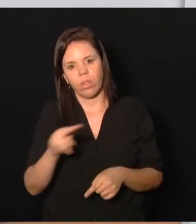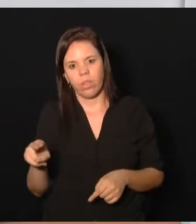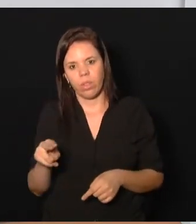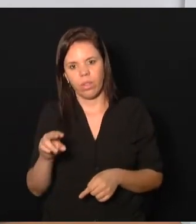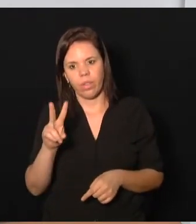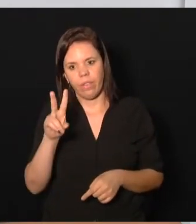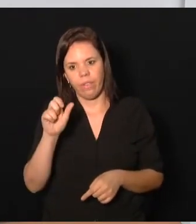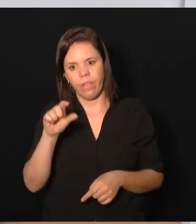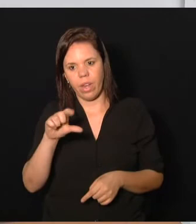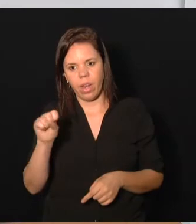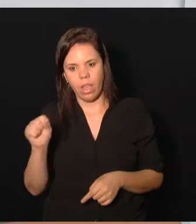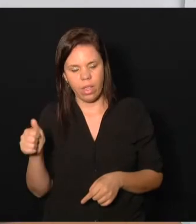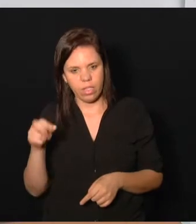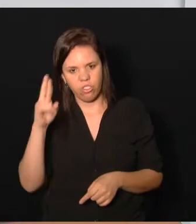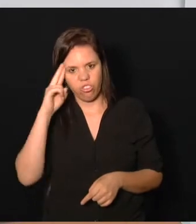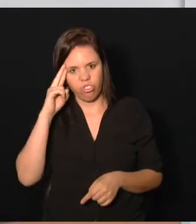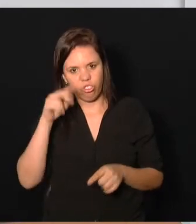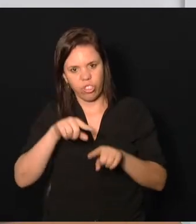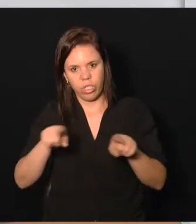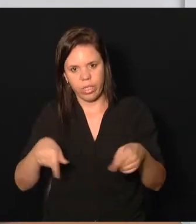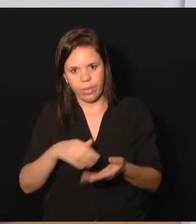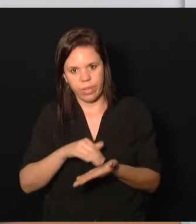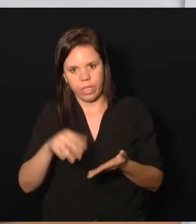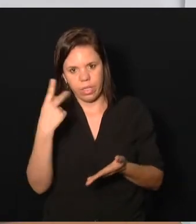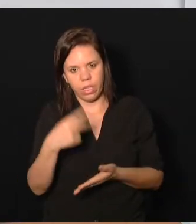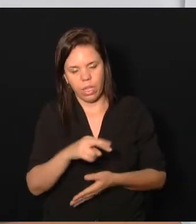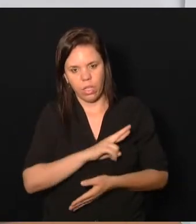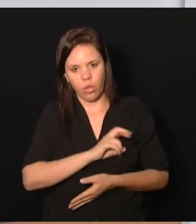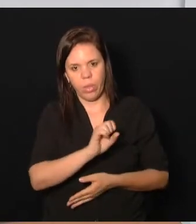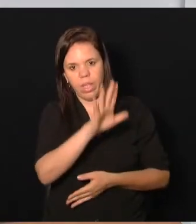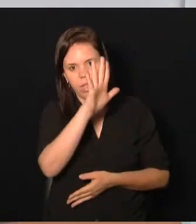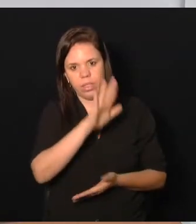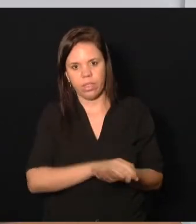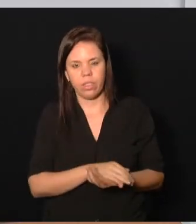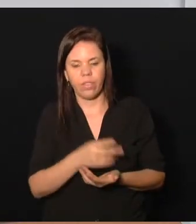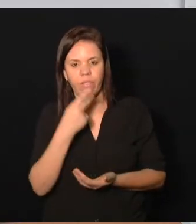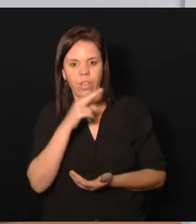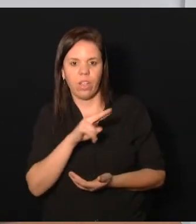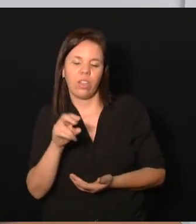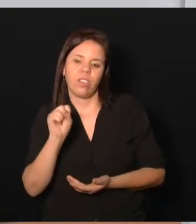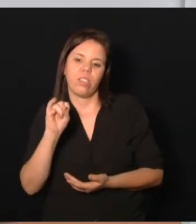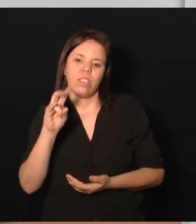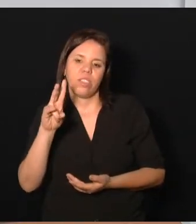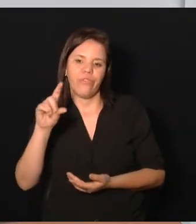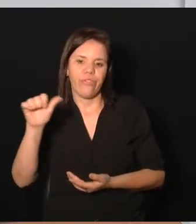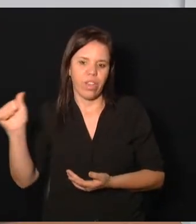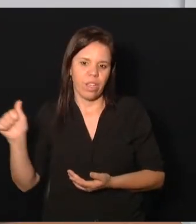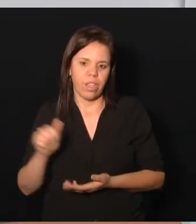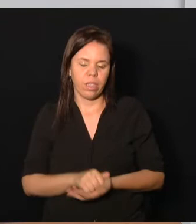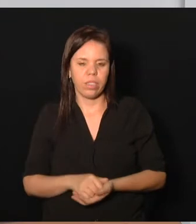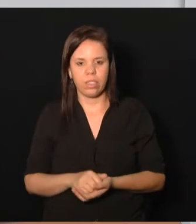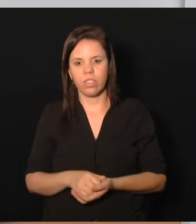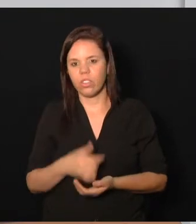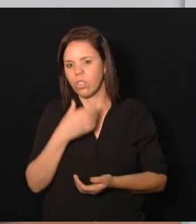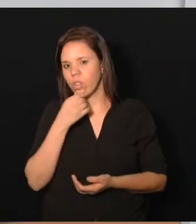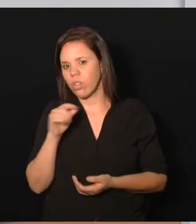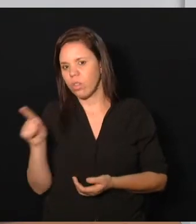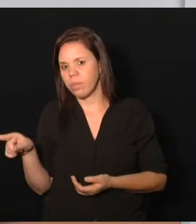A Vanessa, chefe de gabinete do vereador Rubens Gás. Fala o nome. Silvana, o senhor,